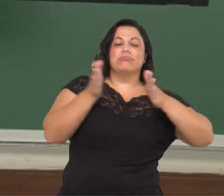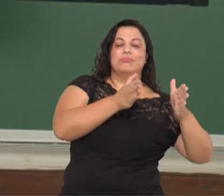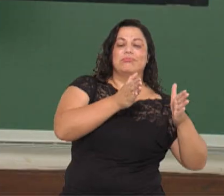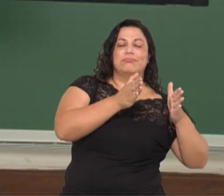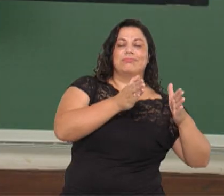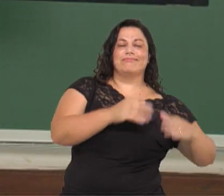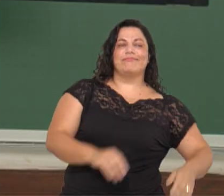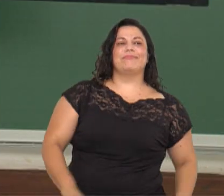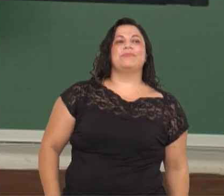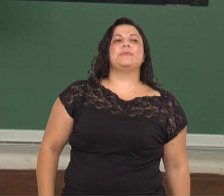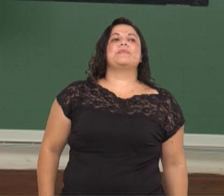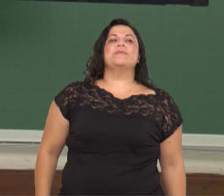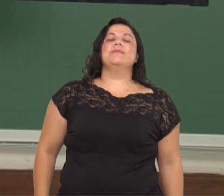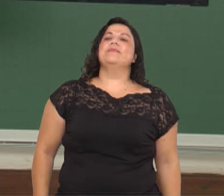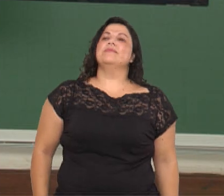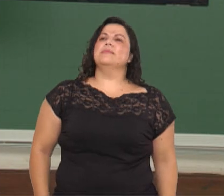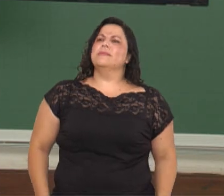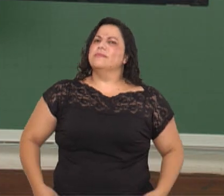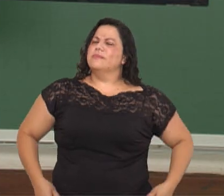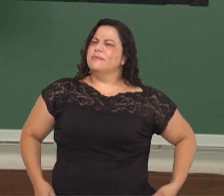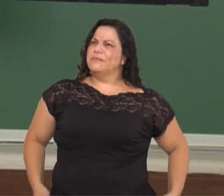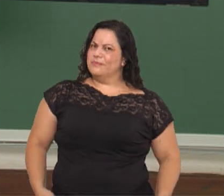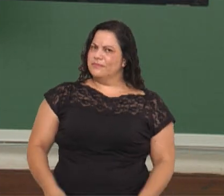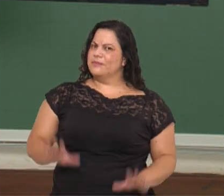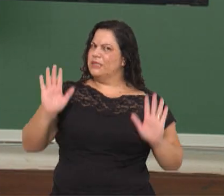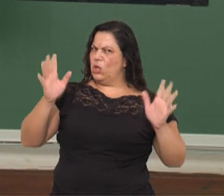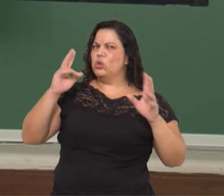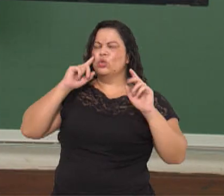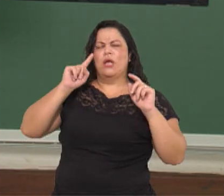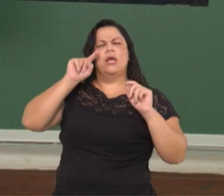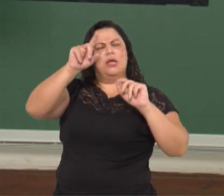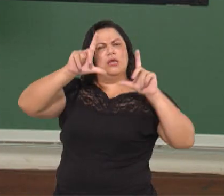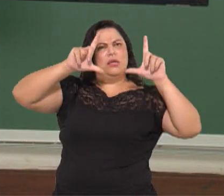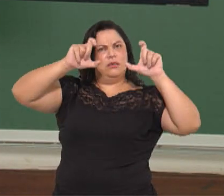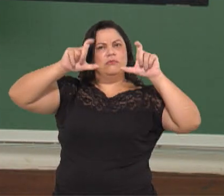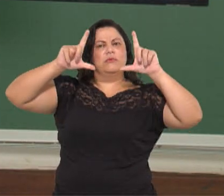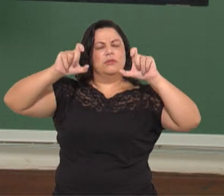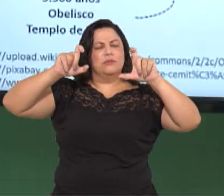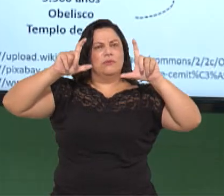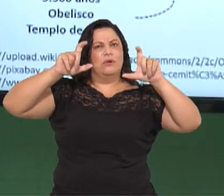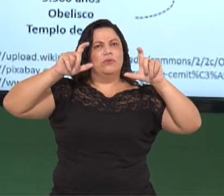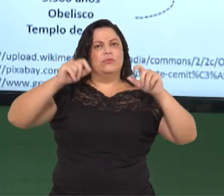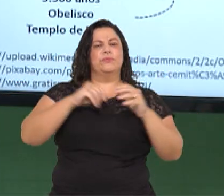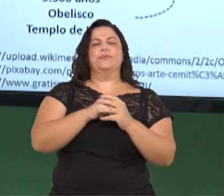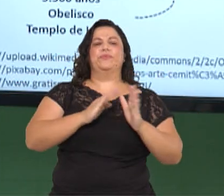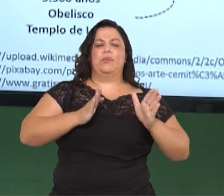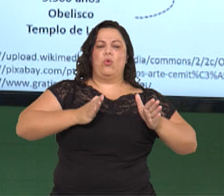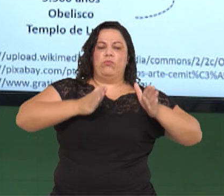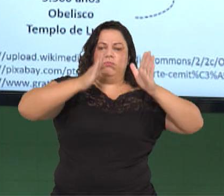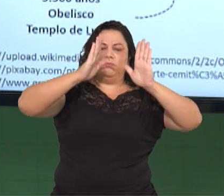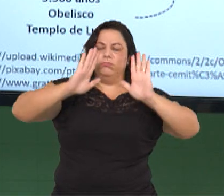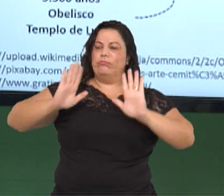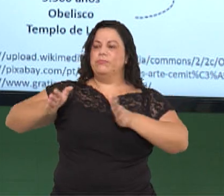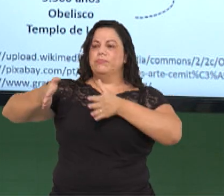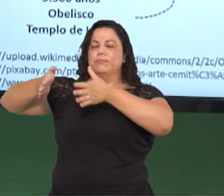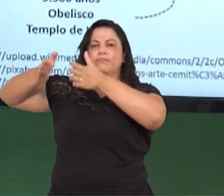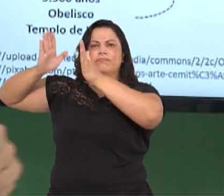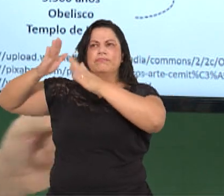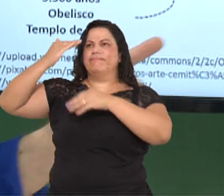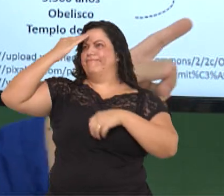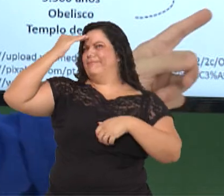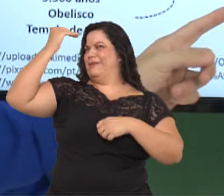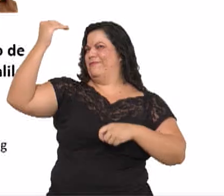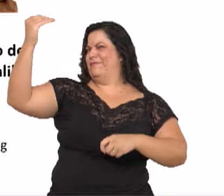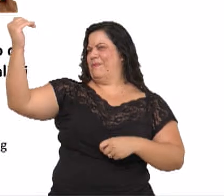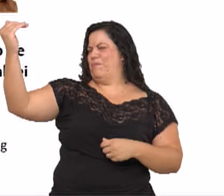outra situação. Você já reparou nessa foto? Você já viu? Ele é um monumento muito famoso que fica lá no Reino